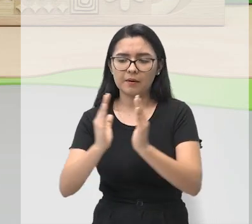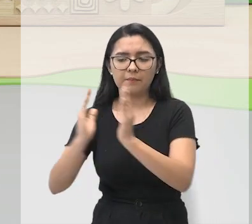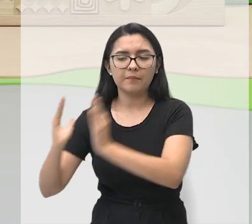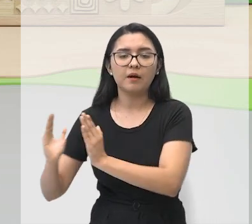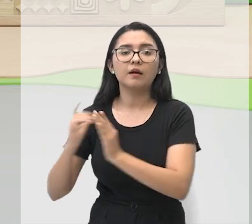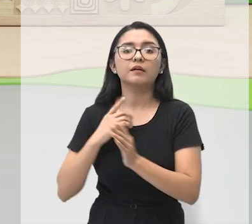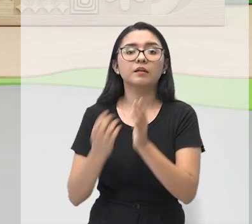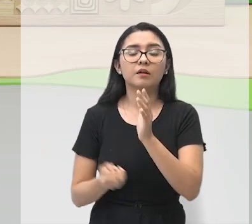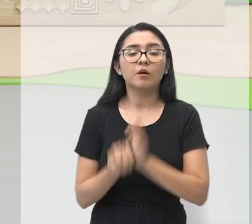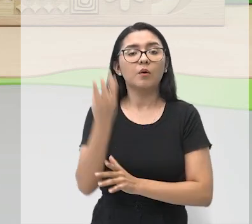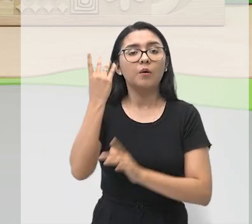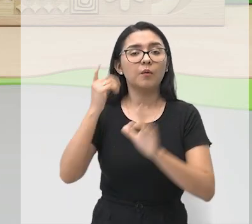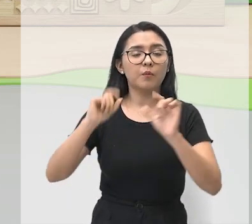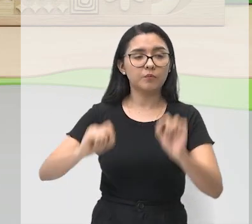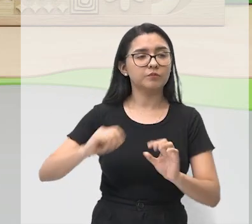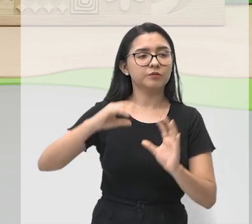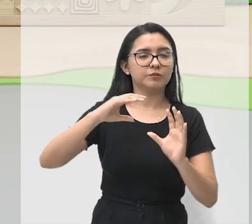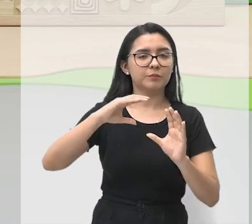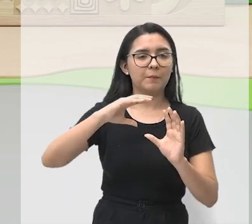né,